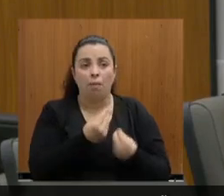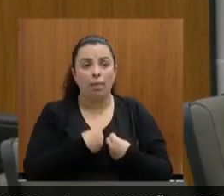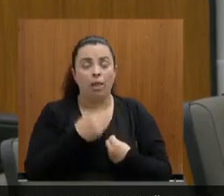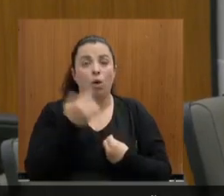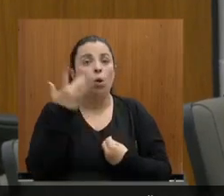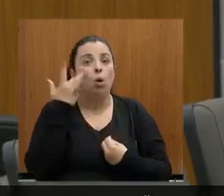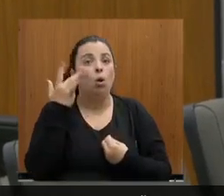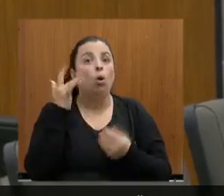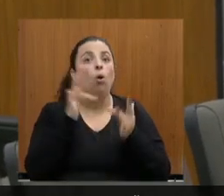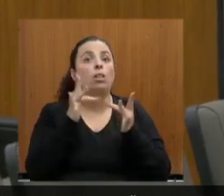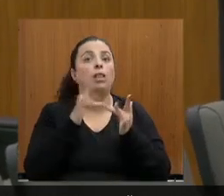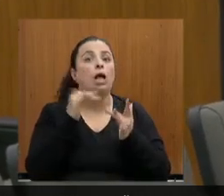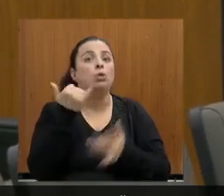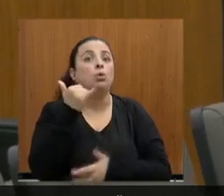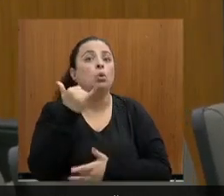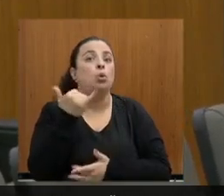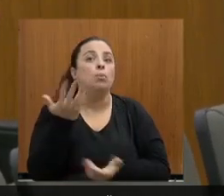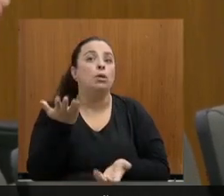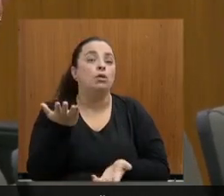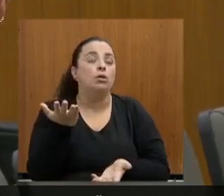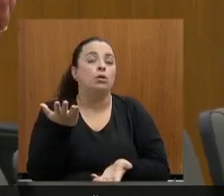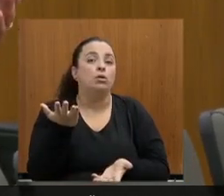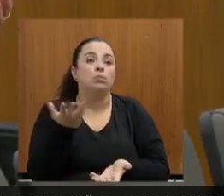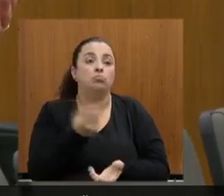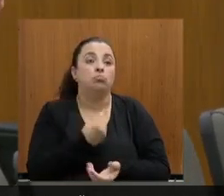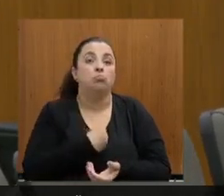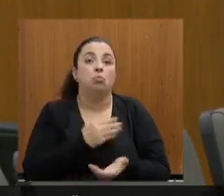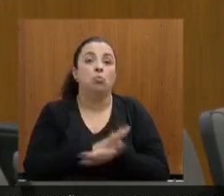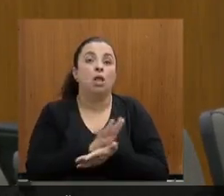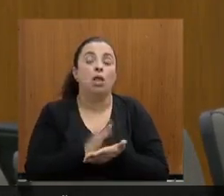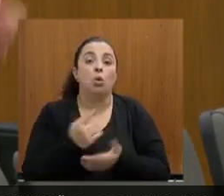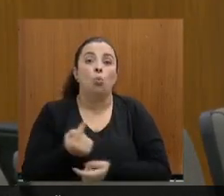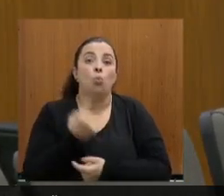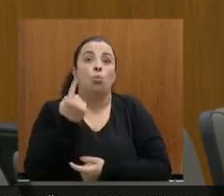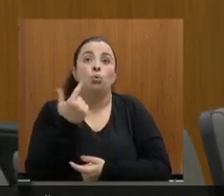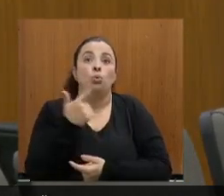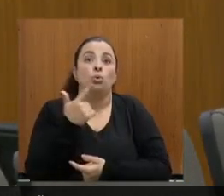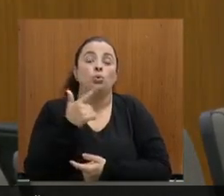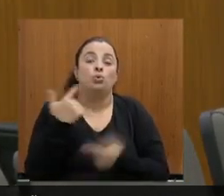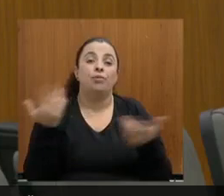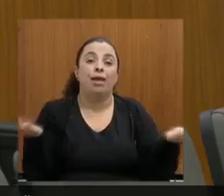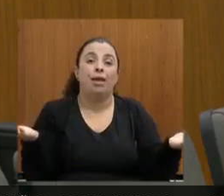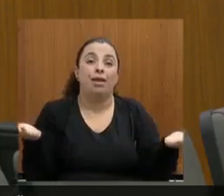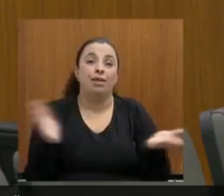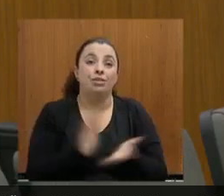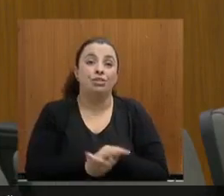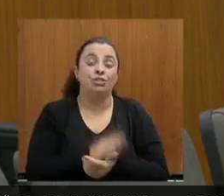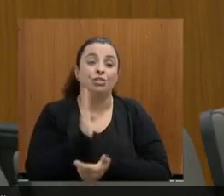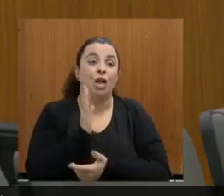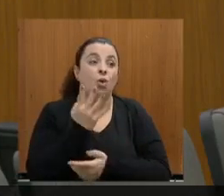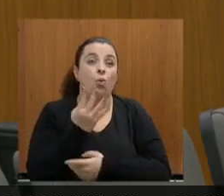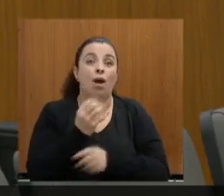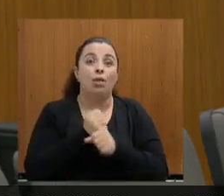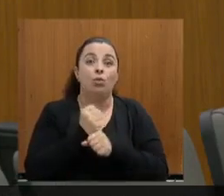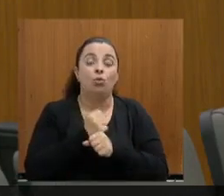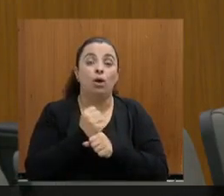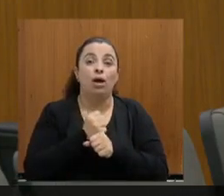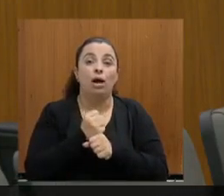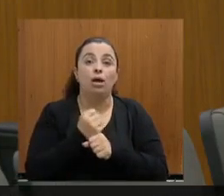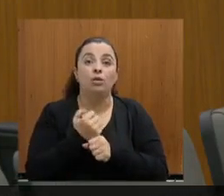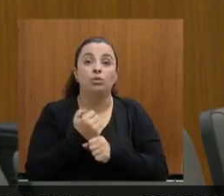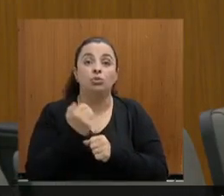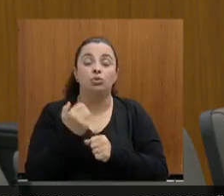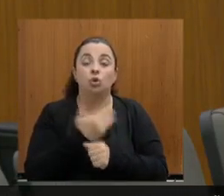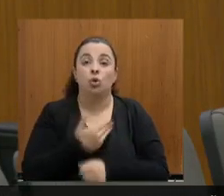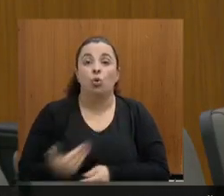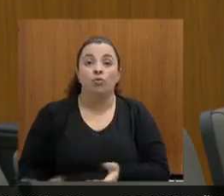Fernando né e já classe quase quatro anos de governo e todo mundo